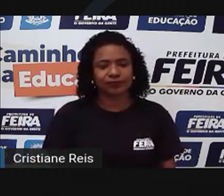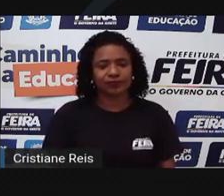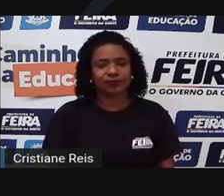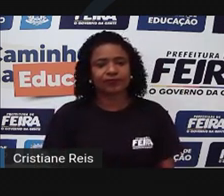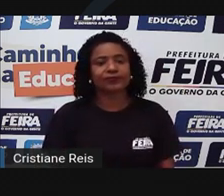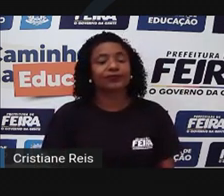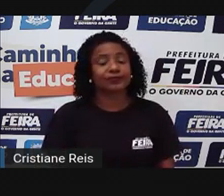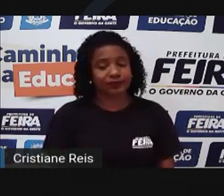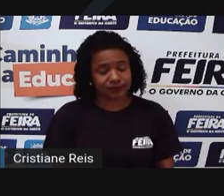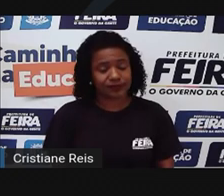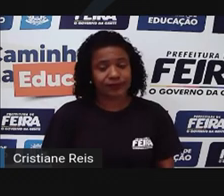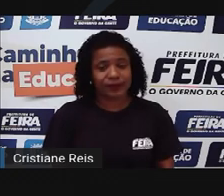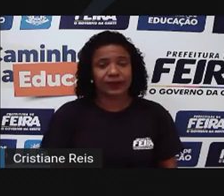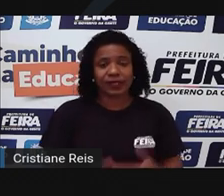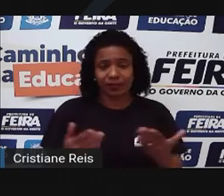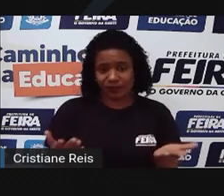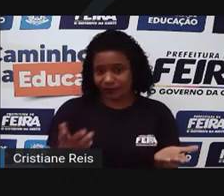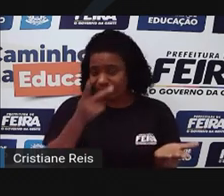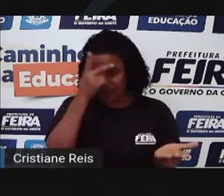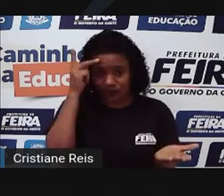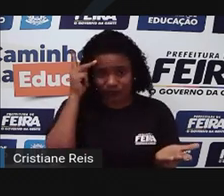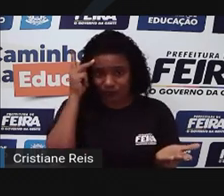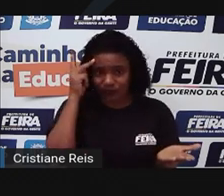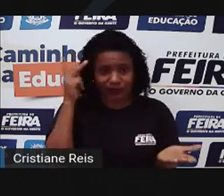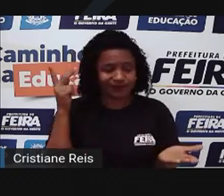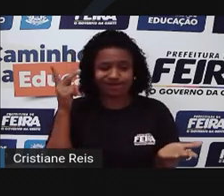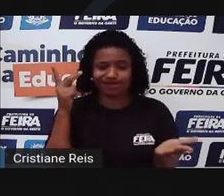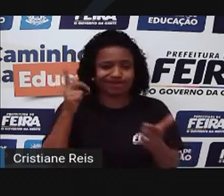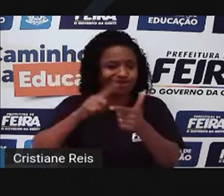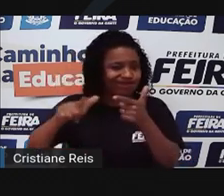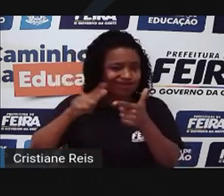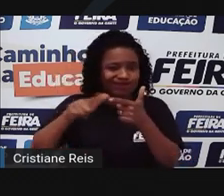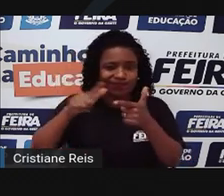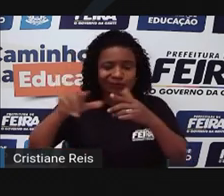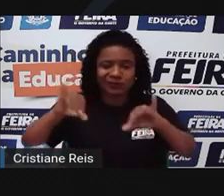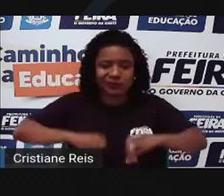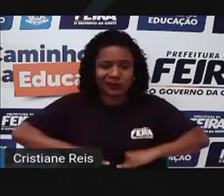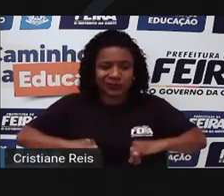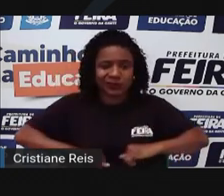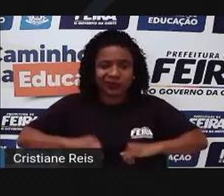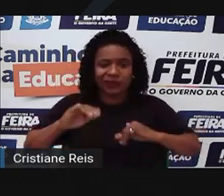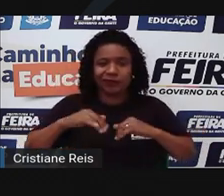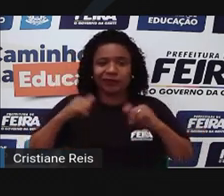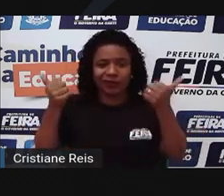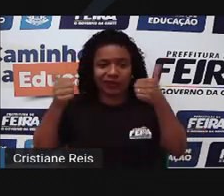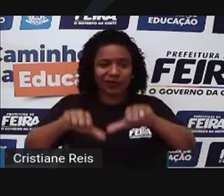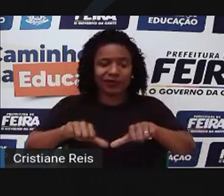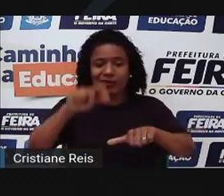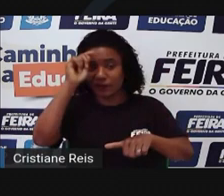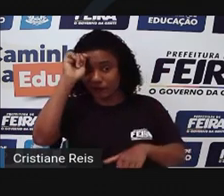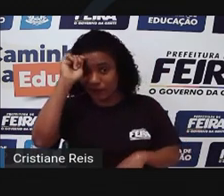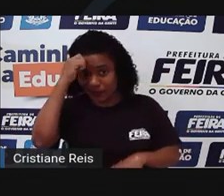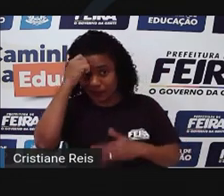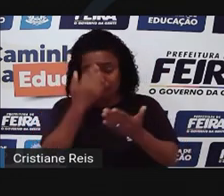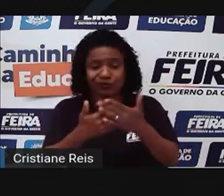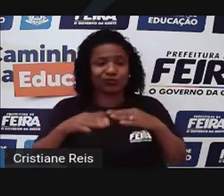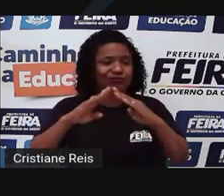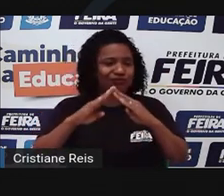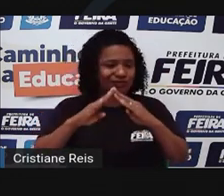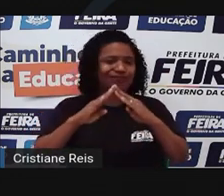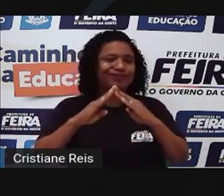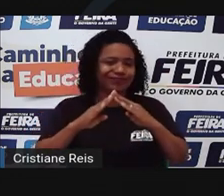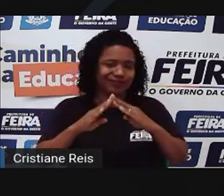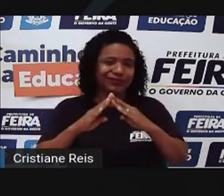Os mais vulneráveis são os negros que estudam nas escolas públicas e que moram nas periferias. Esse é o grupo